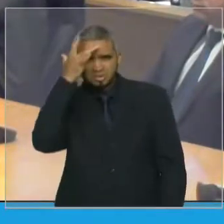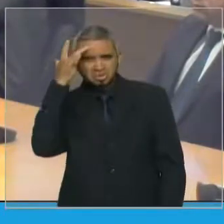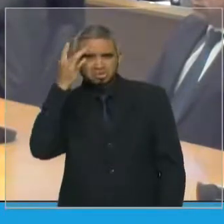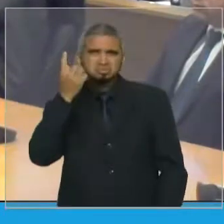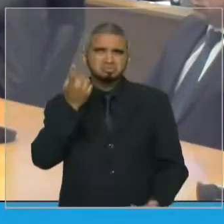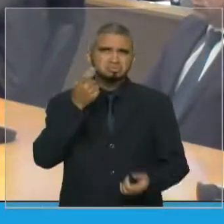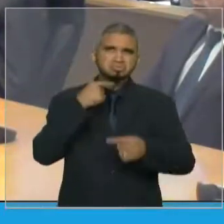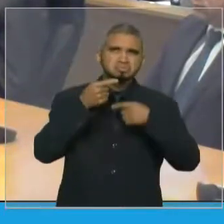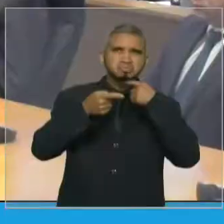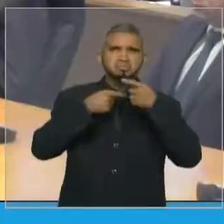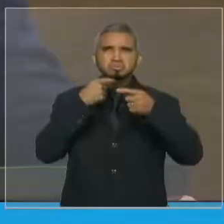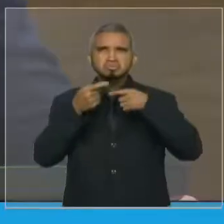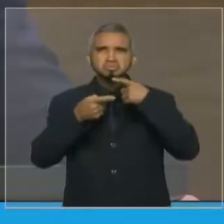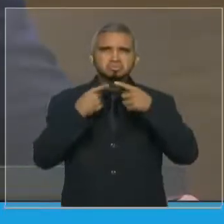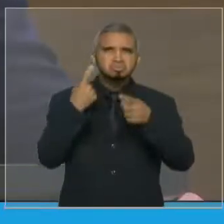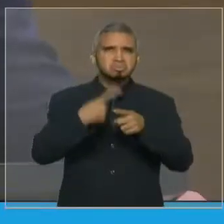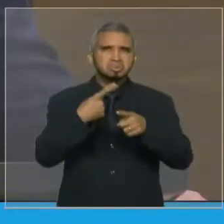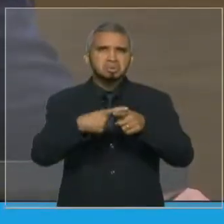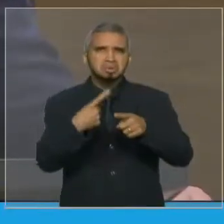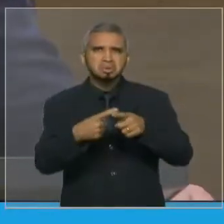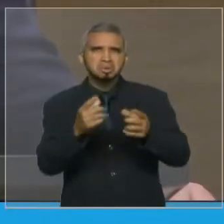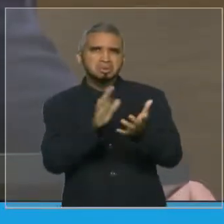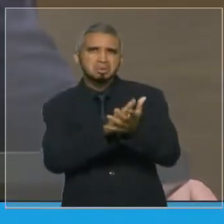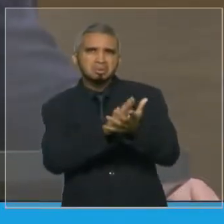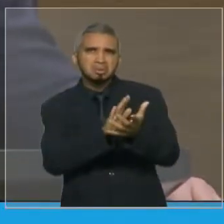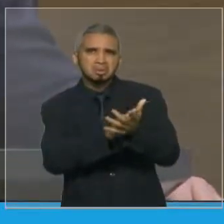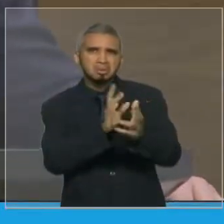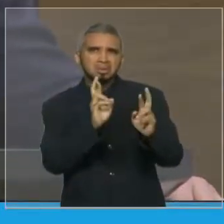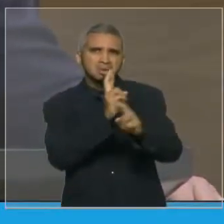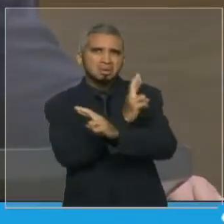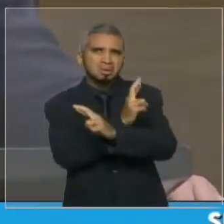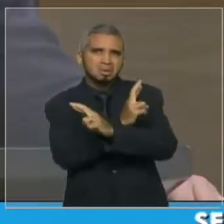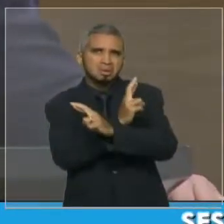porque alguns olham a Receita Federal